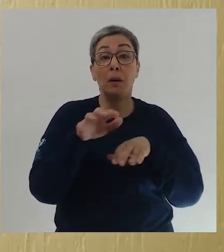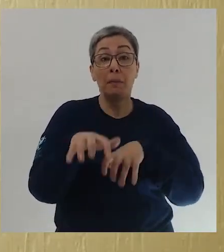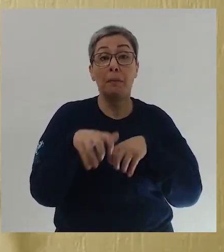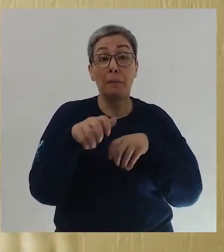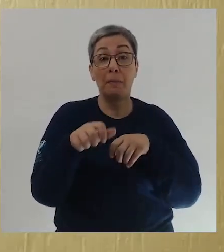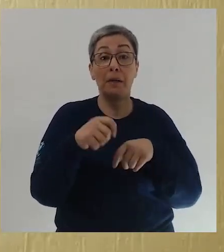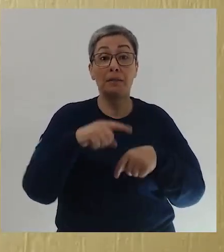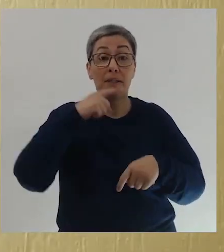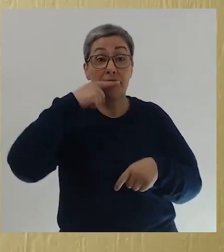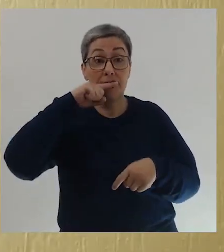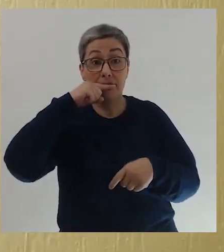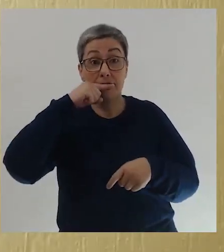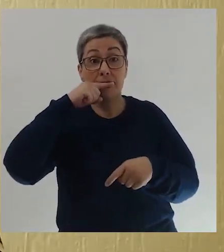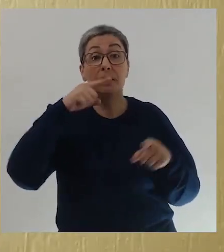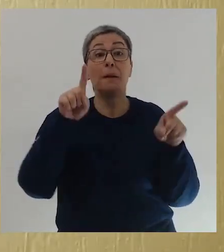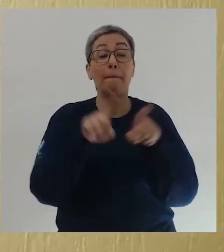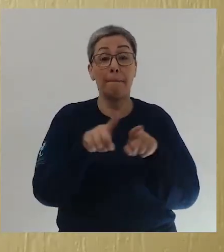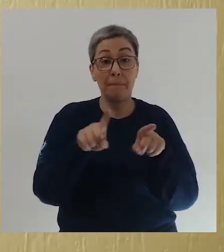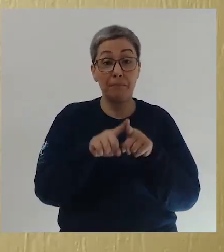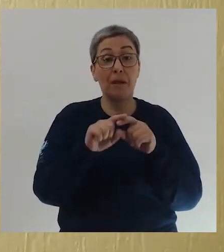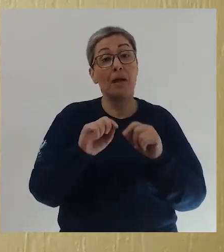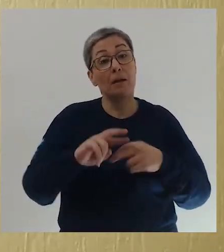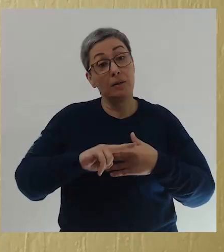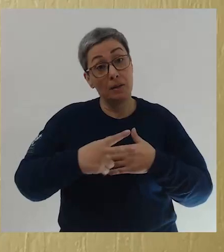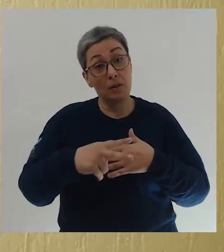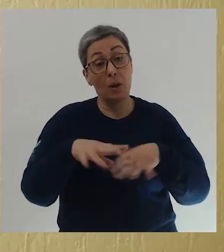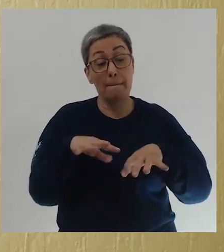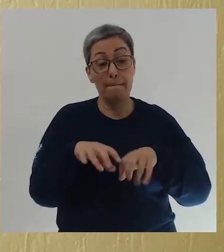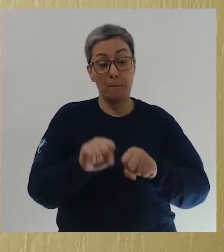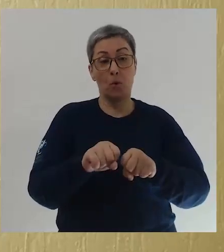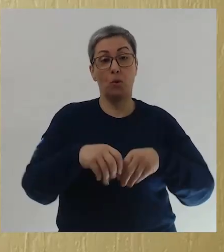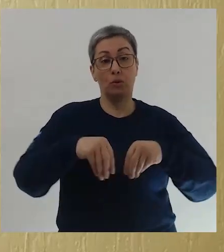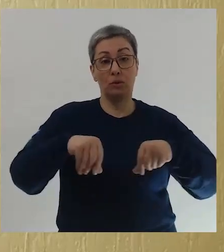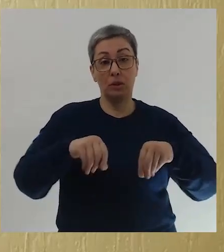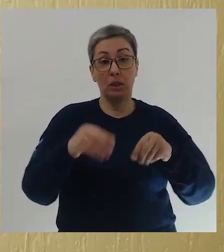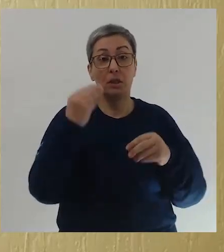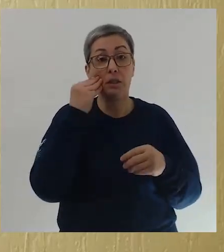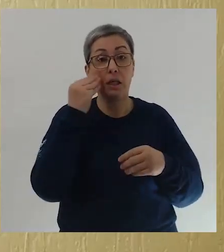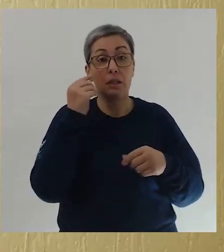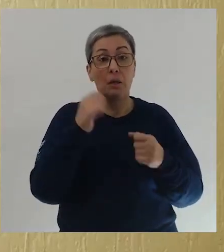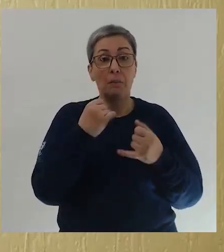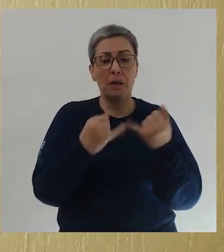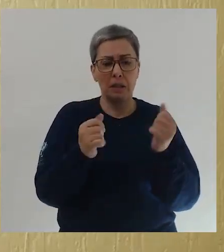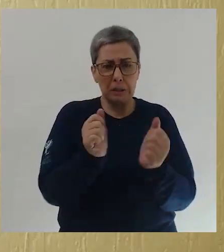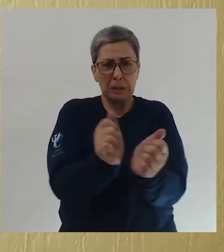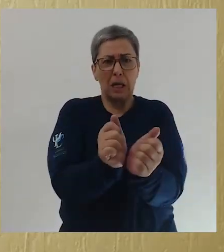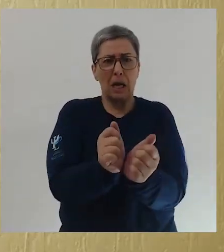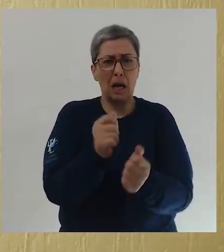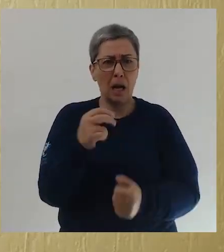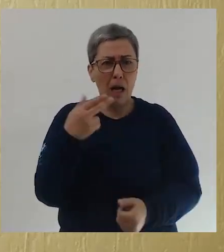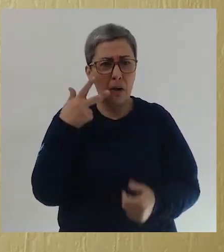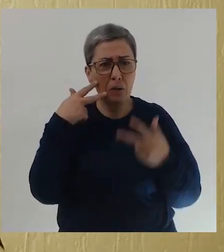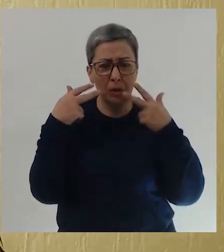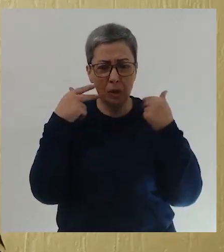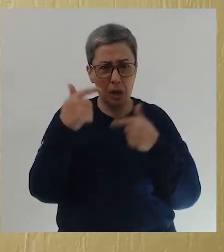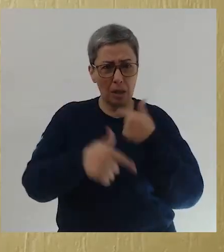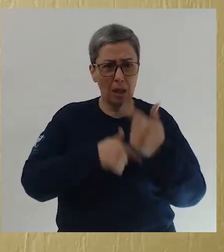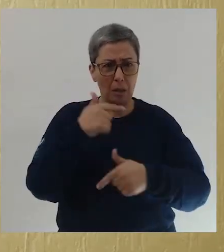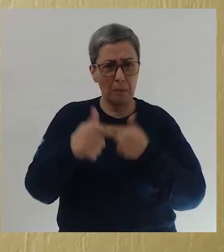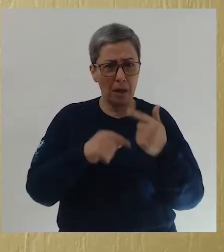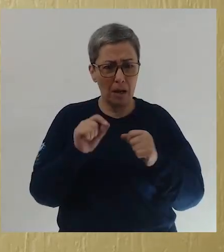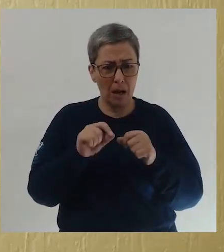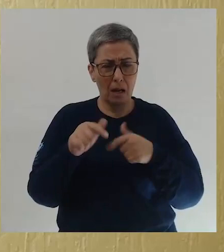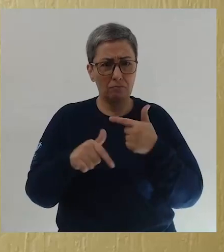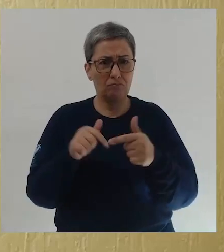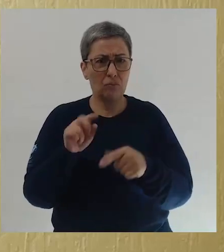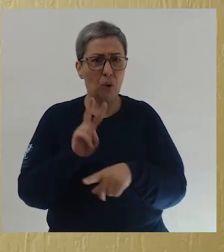o cultivo de cana-de-açúcar e, consequentemente, a posse da terra, tentando então escravizar os índios para que eles trabalhassem aí